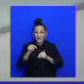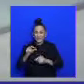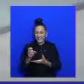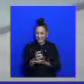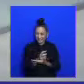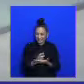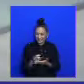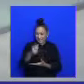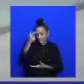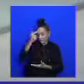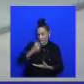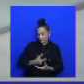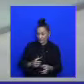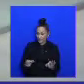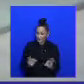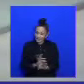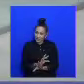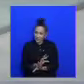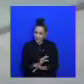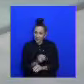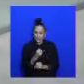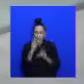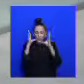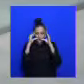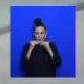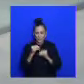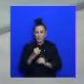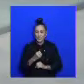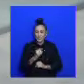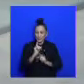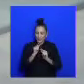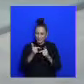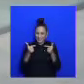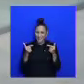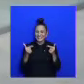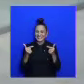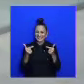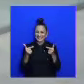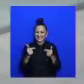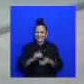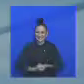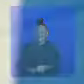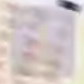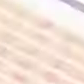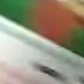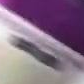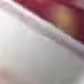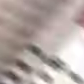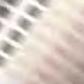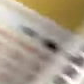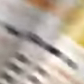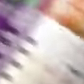foi o sorteio da Kina. Eu vou ficando por aqui. Uma boa noite e boa sorte!